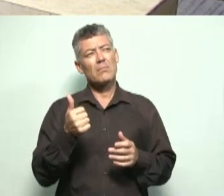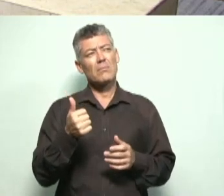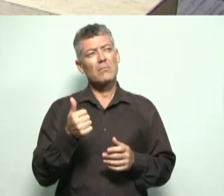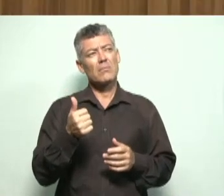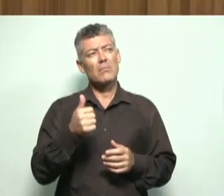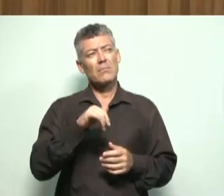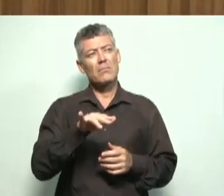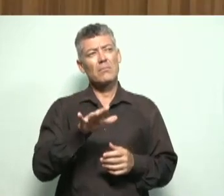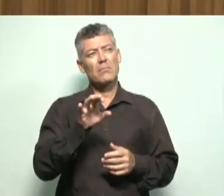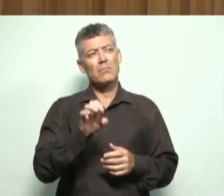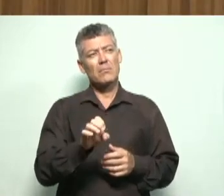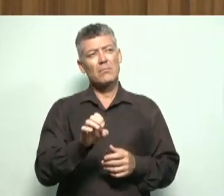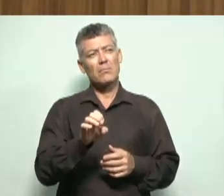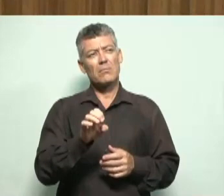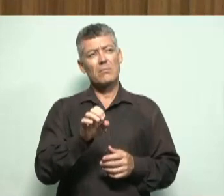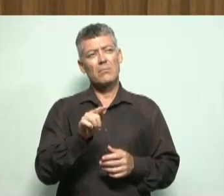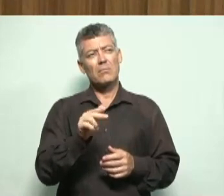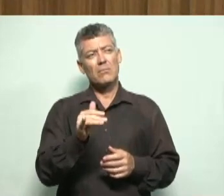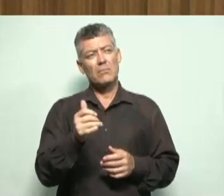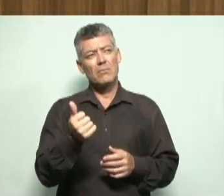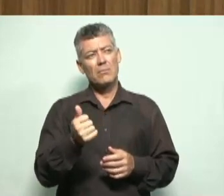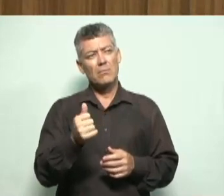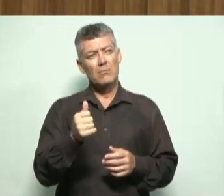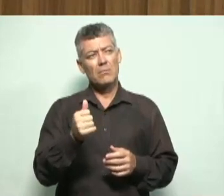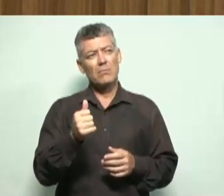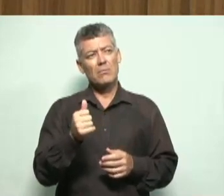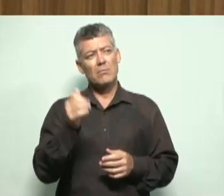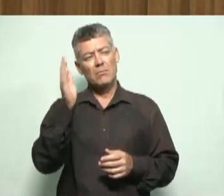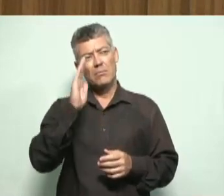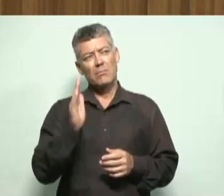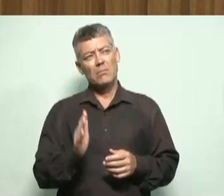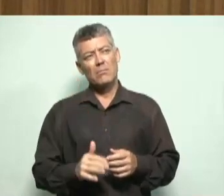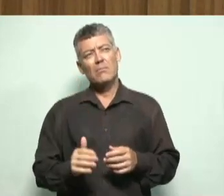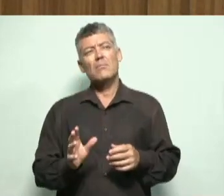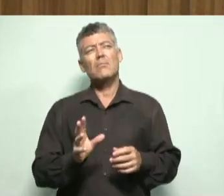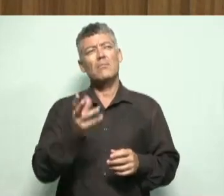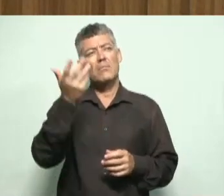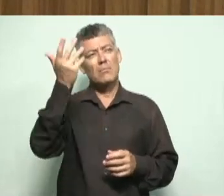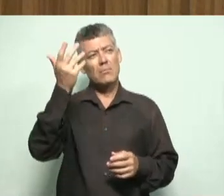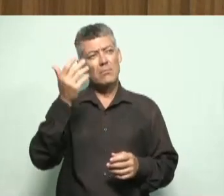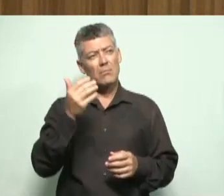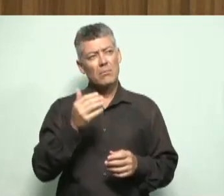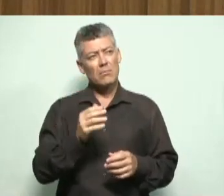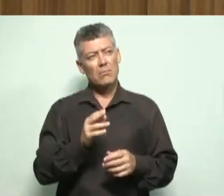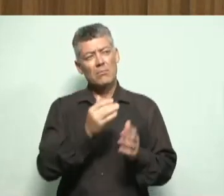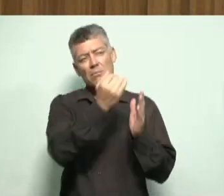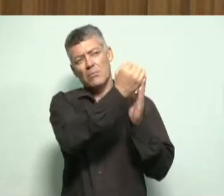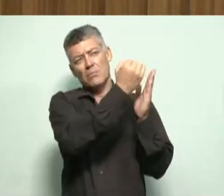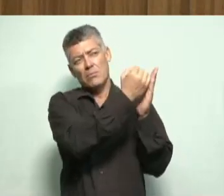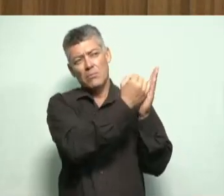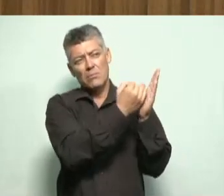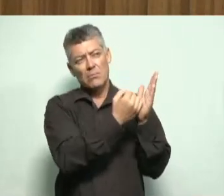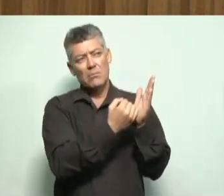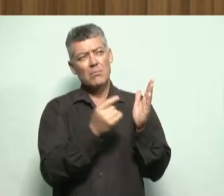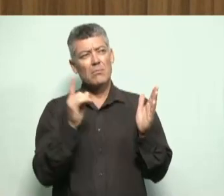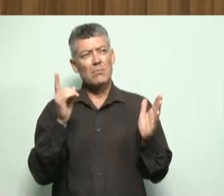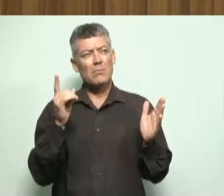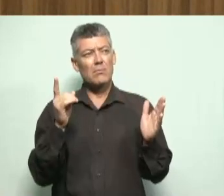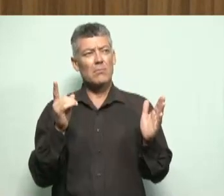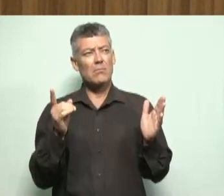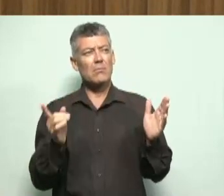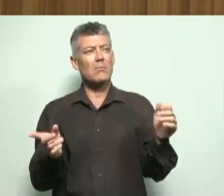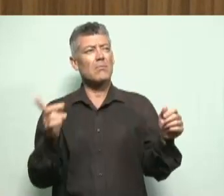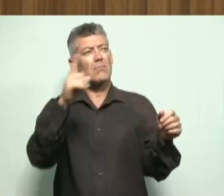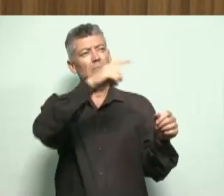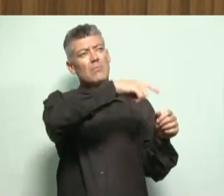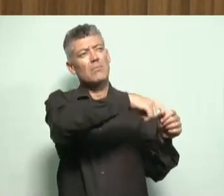Janja, estava programada, mesmo com a catástrofe no Rio Grande do Sul, ela estava programada para ir lá